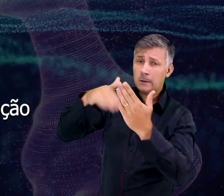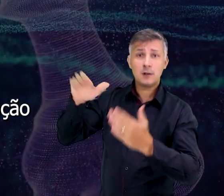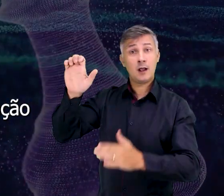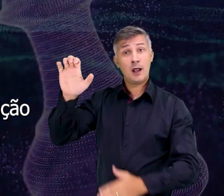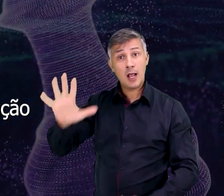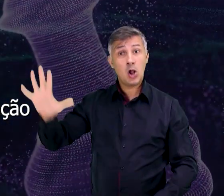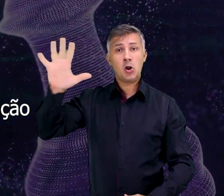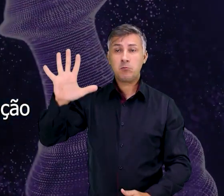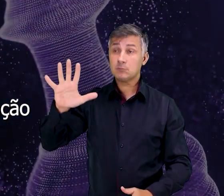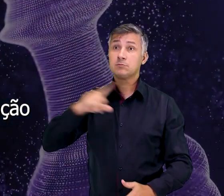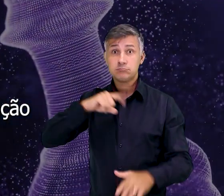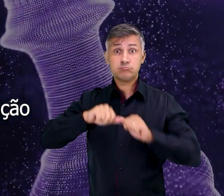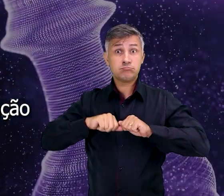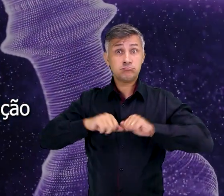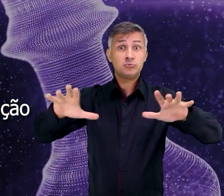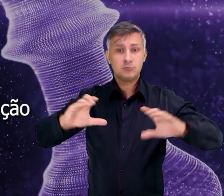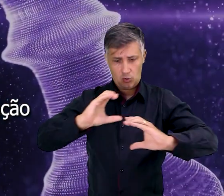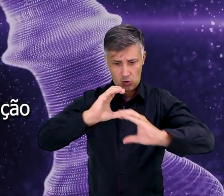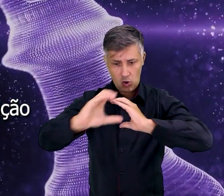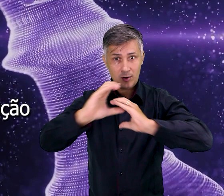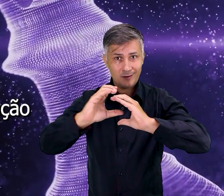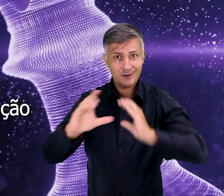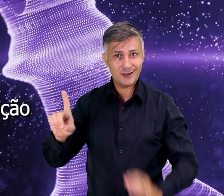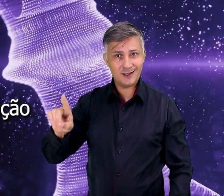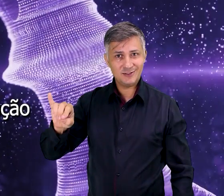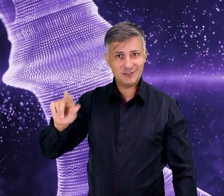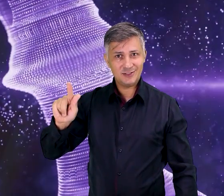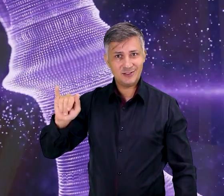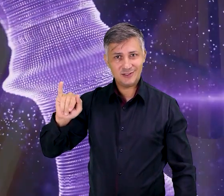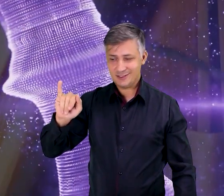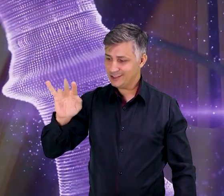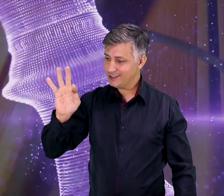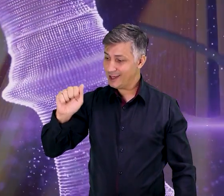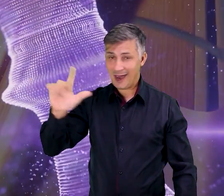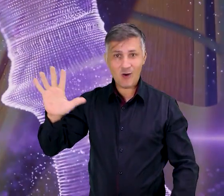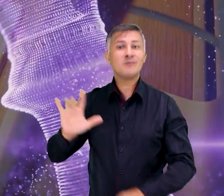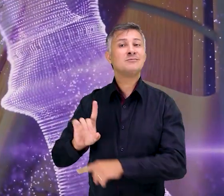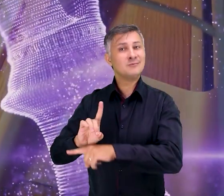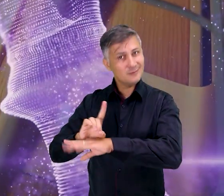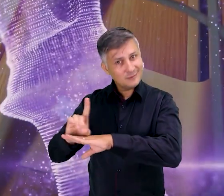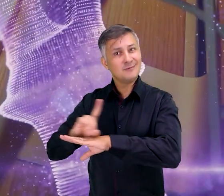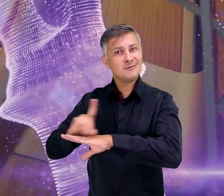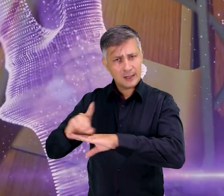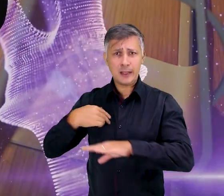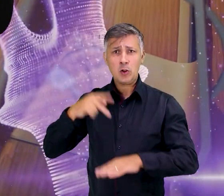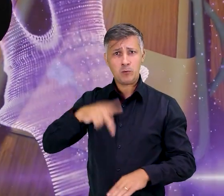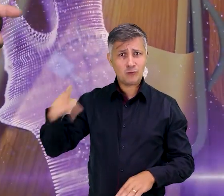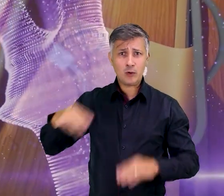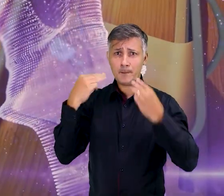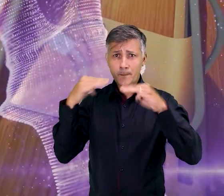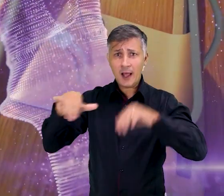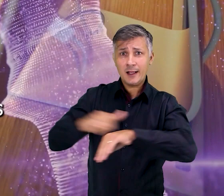dessa expansão internacional à comunicação digital. Eu leciono marketing estratégico, inovação,